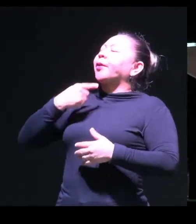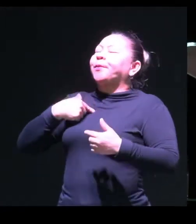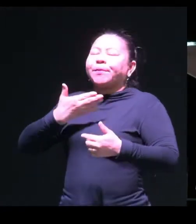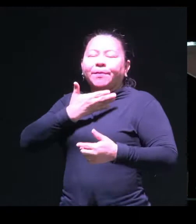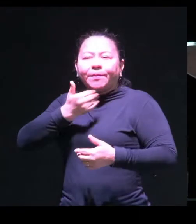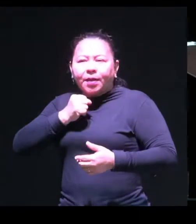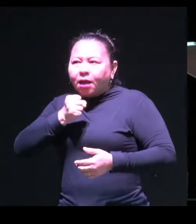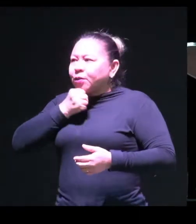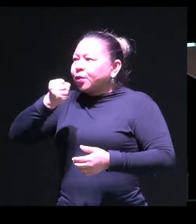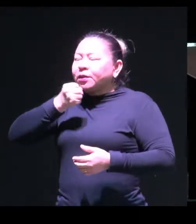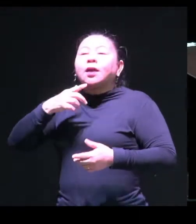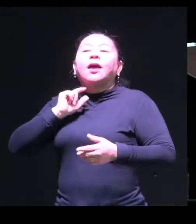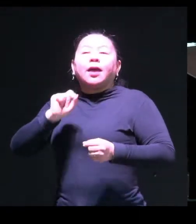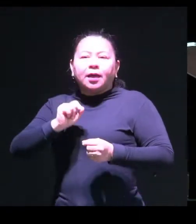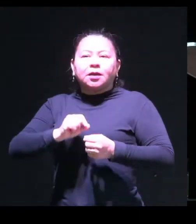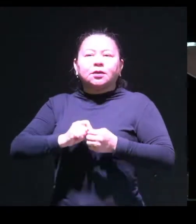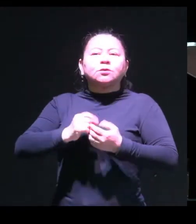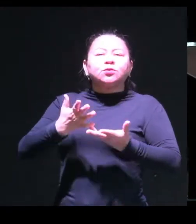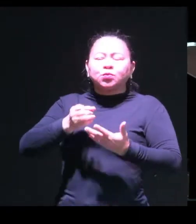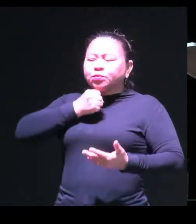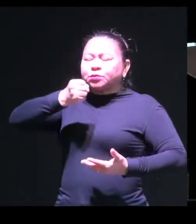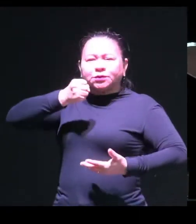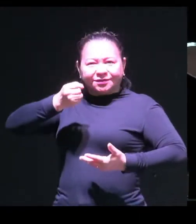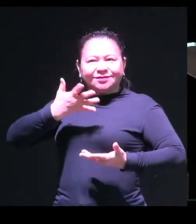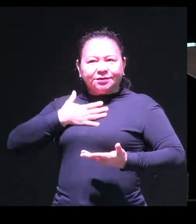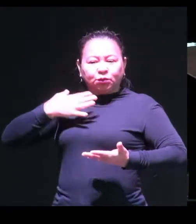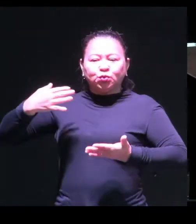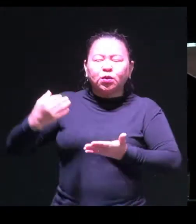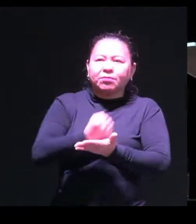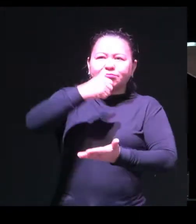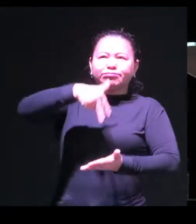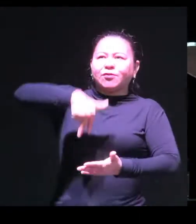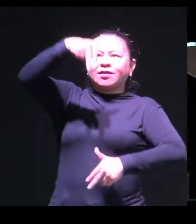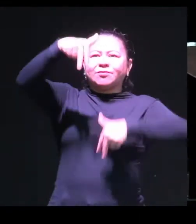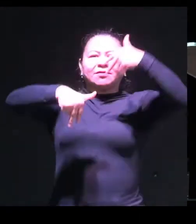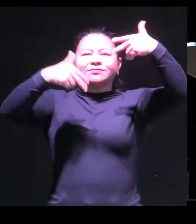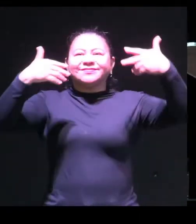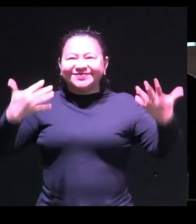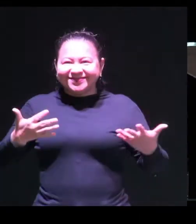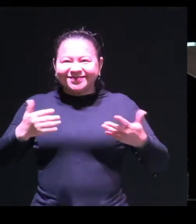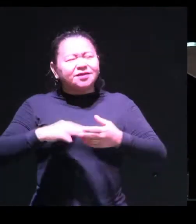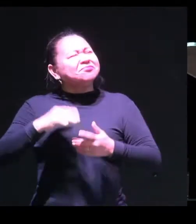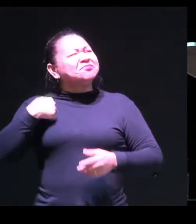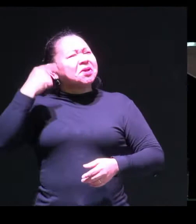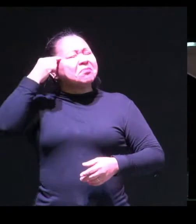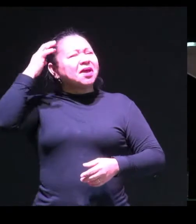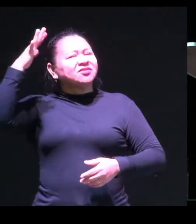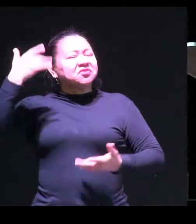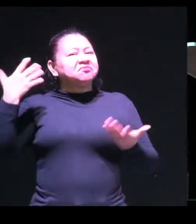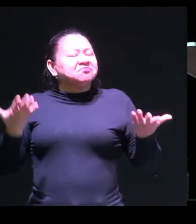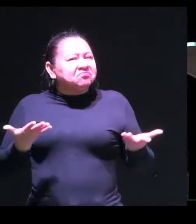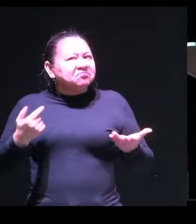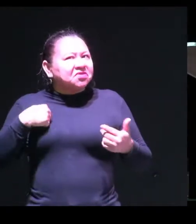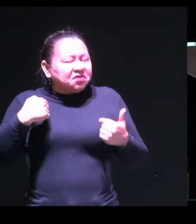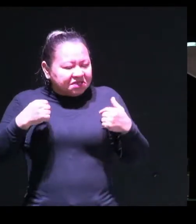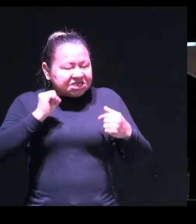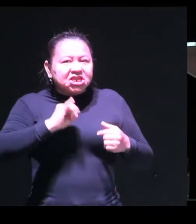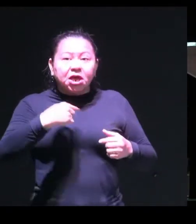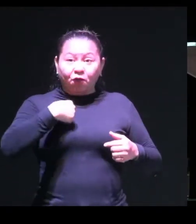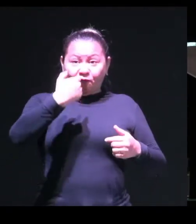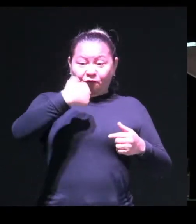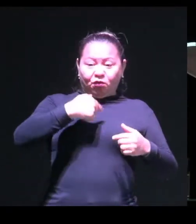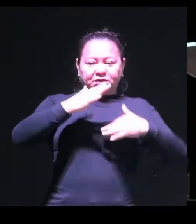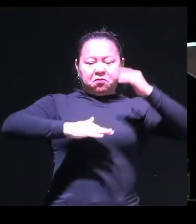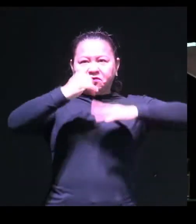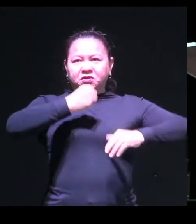fazer a cobertura jornalística do arrebatamento. Você já pensou? Eu também pensei assim, se eu fosse um